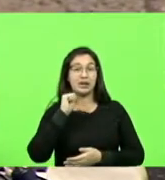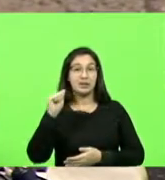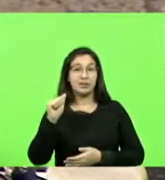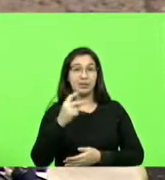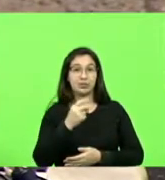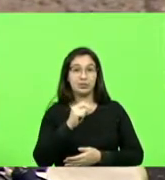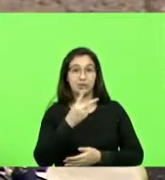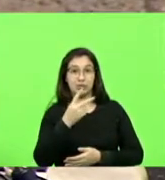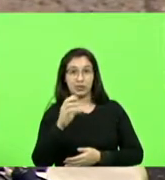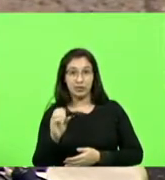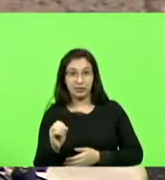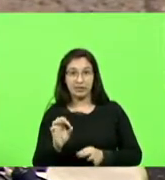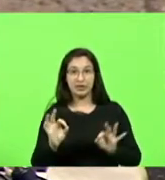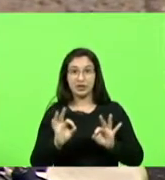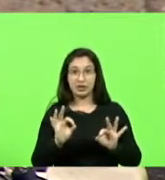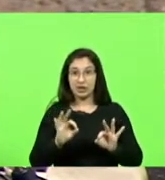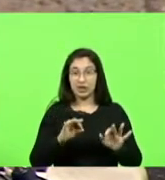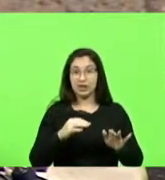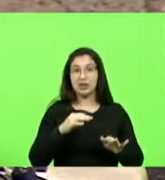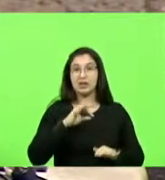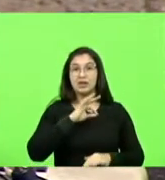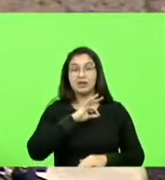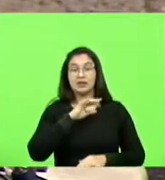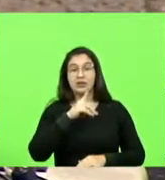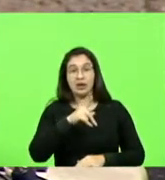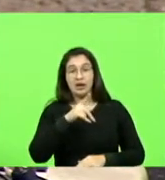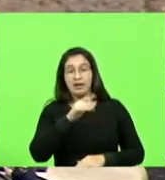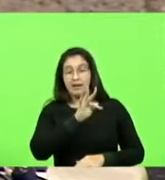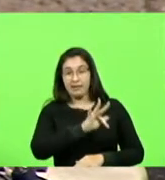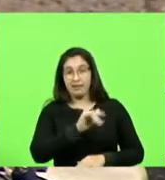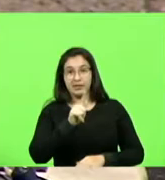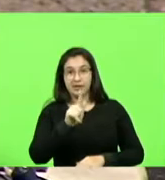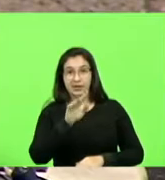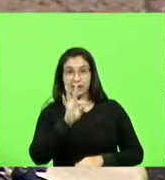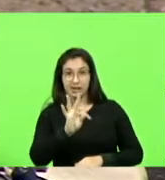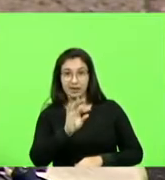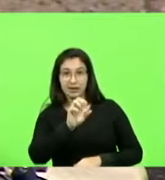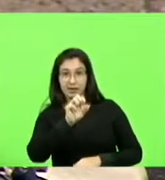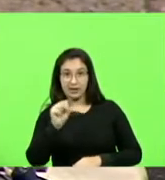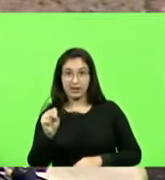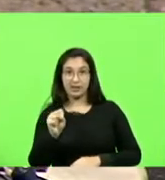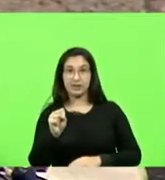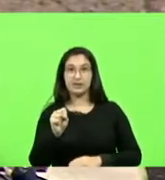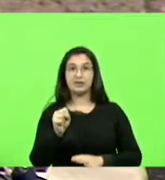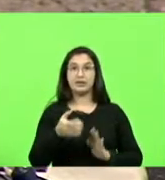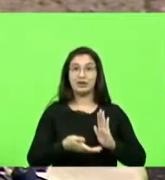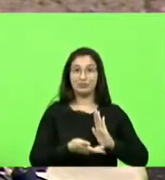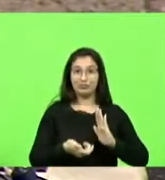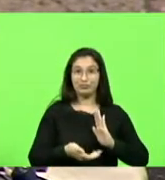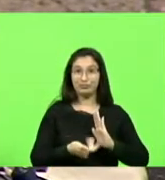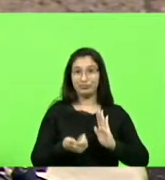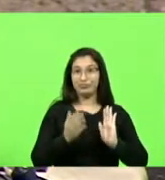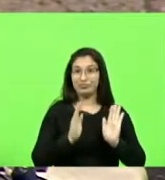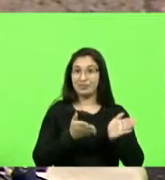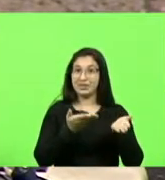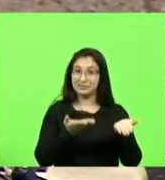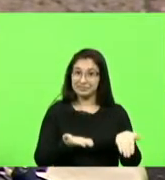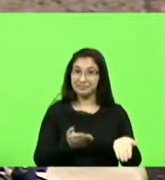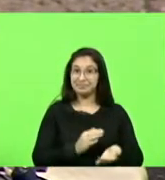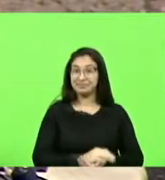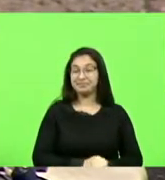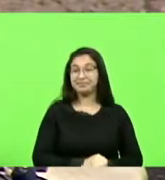depósitos patronais da FGTS, e mesmo sendo descontado em folha. Olha só que